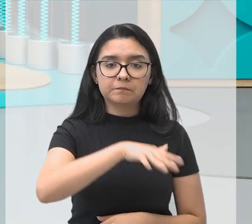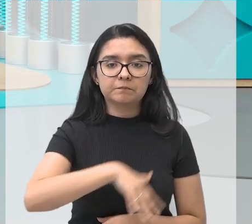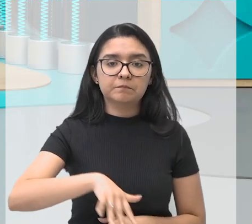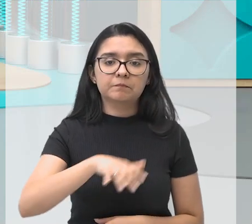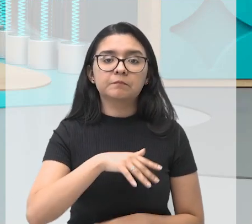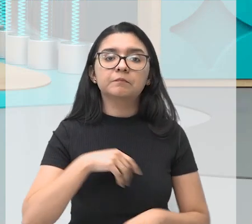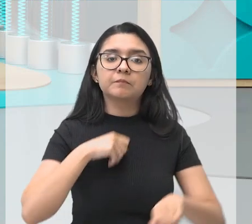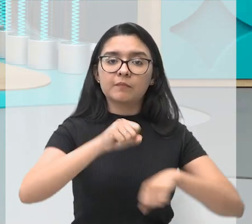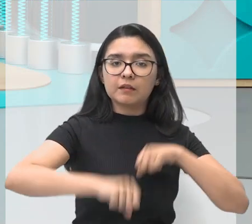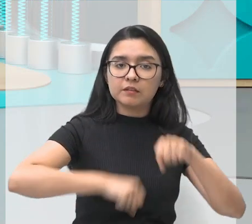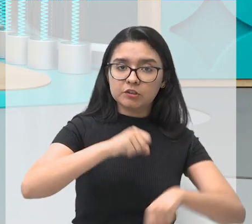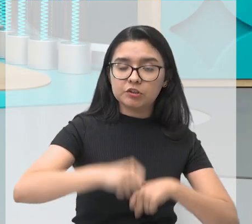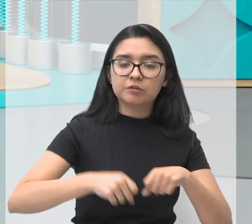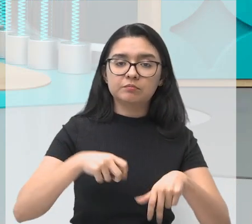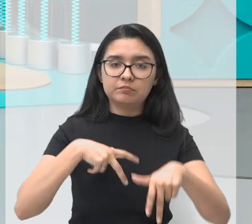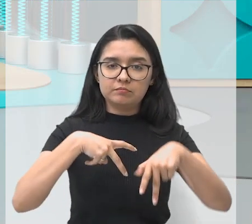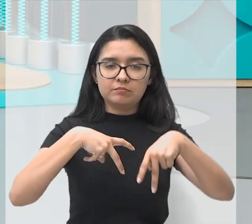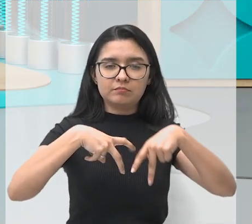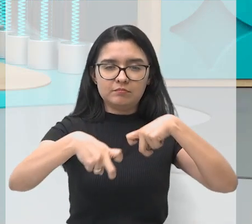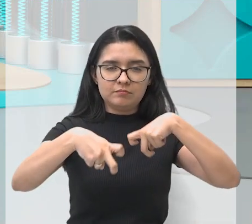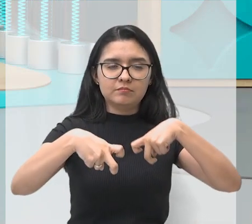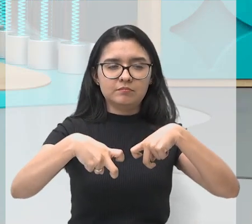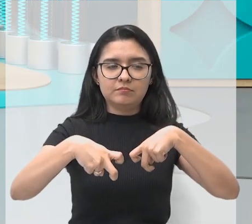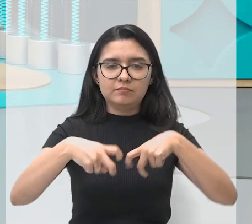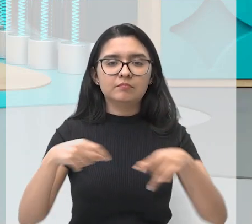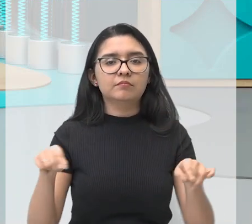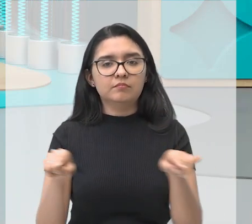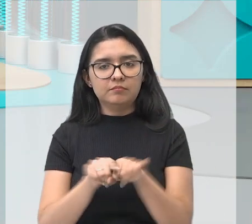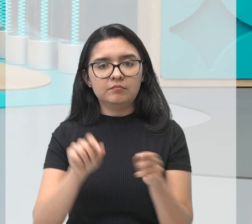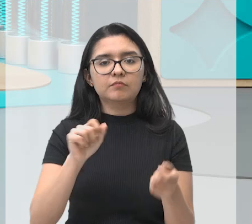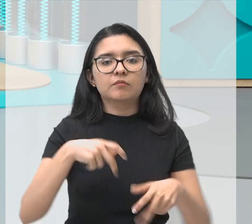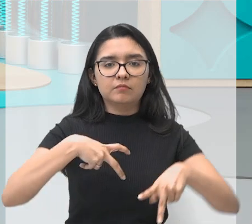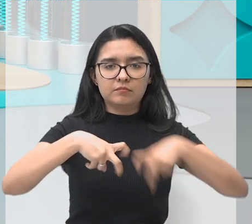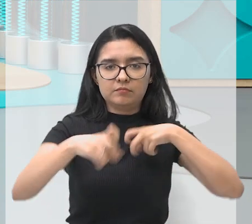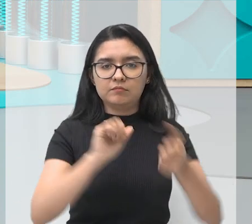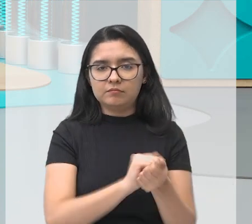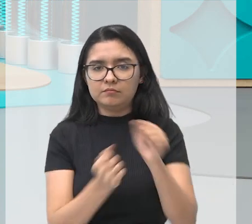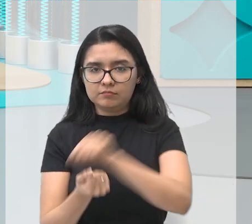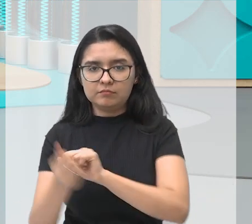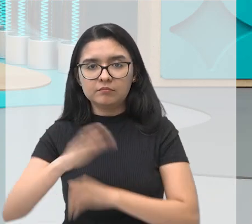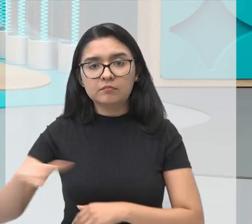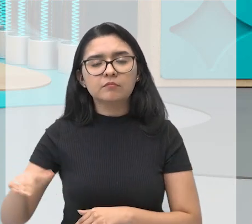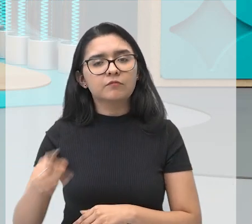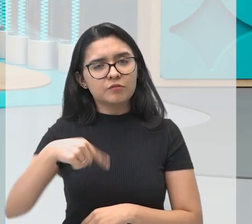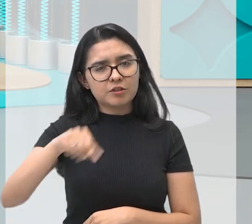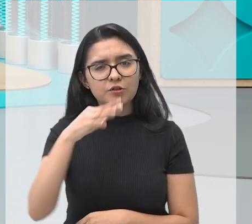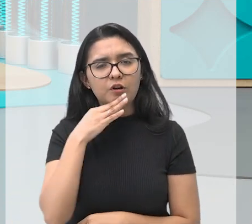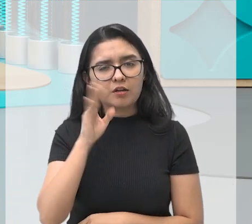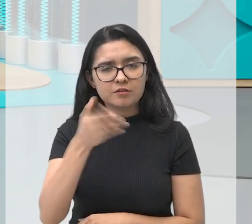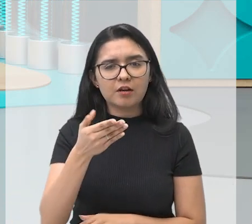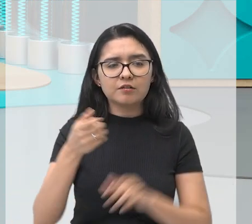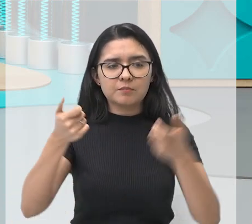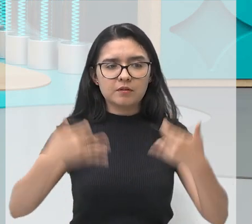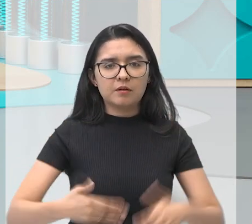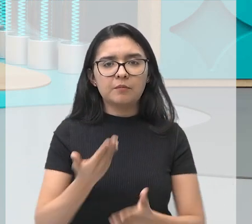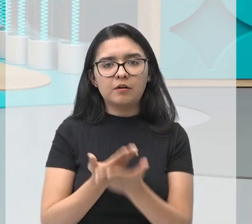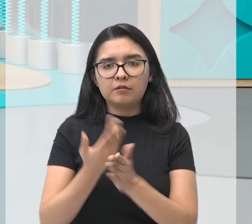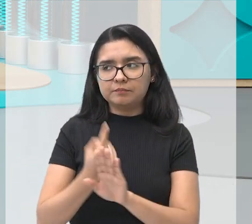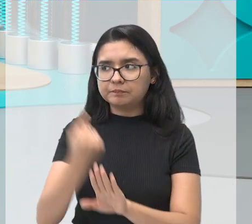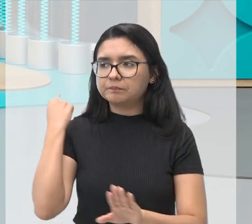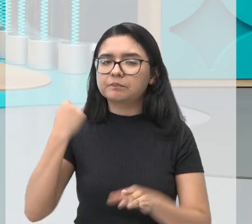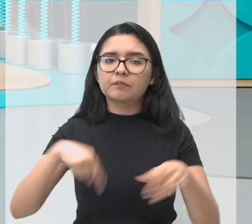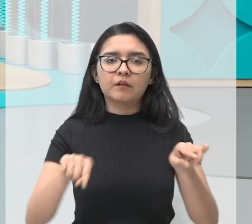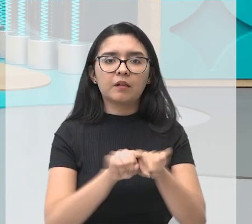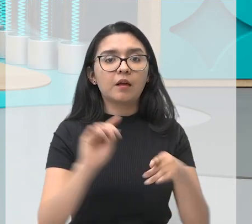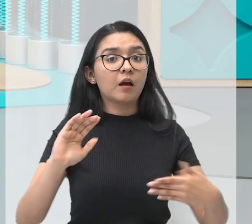do atletismo ou do mini-atletismo, que são modalidades que eu acredito que vocês já conhecem, tá bom? E principalmente porque